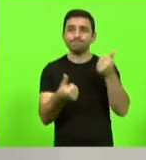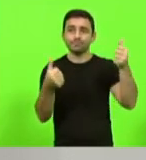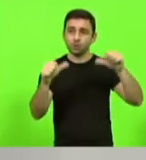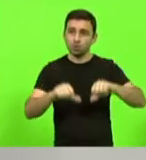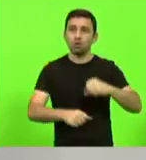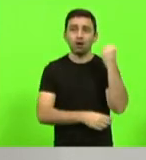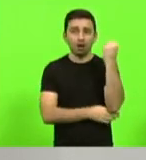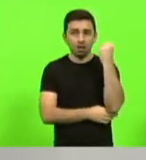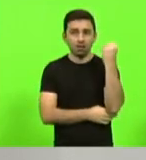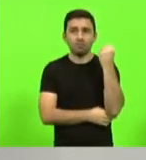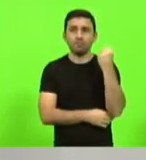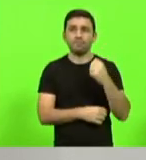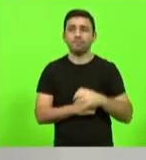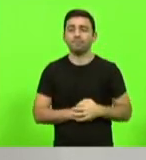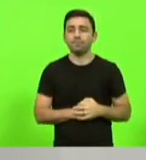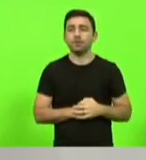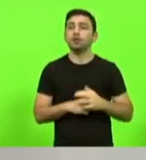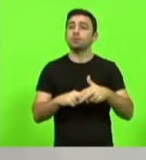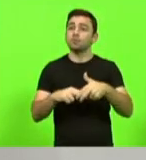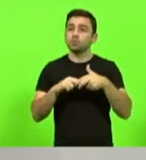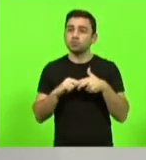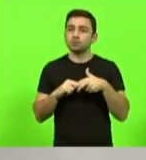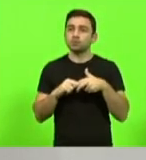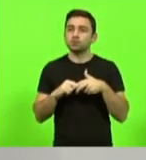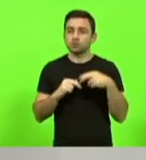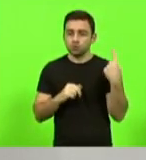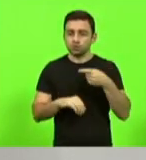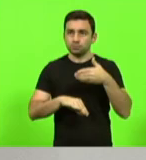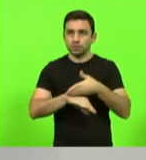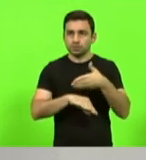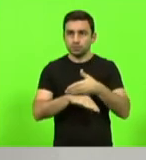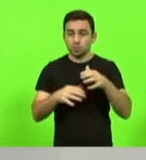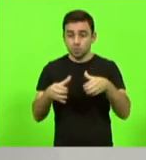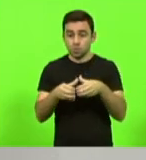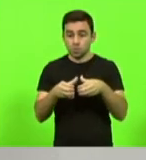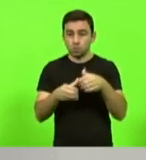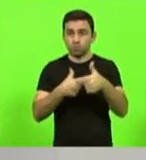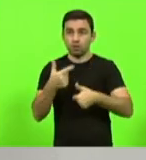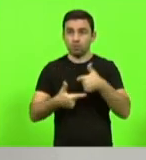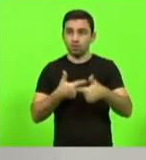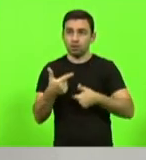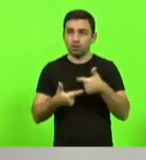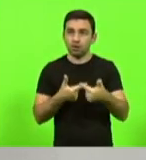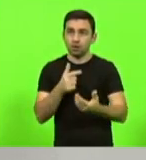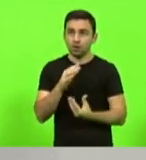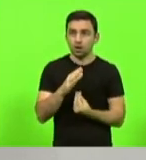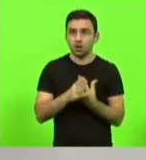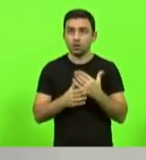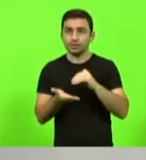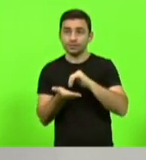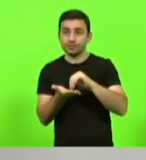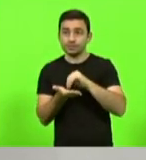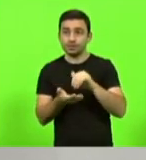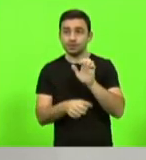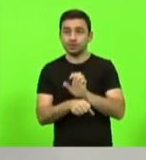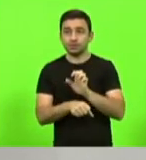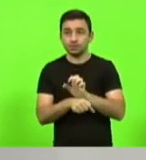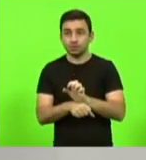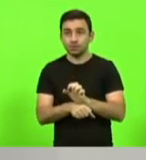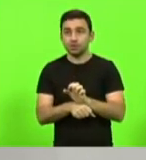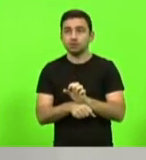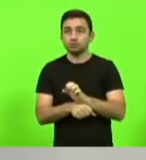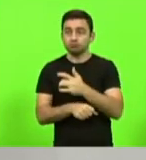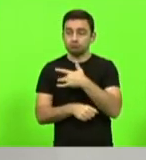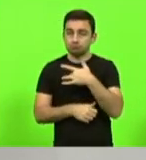grave. Por isso, estamos participando de um grupo de trabalho criado pela Secretaria de Estado de